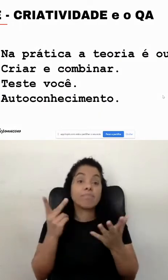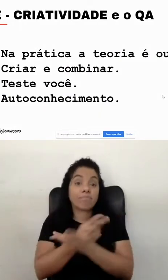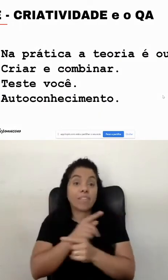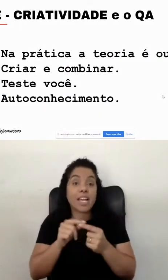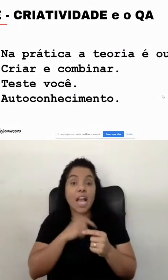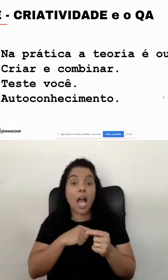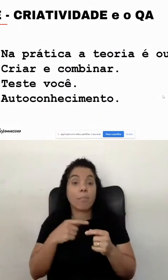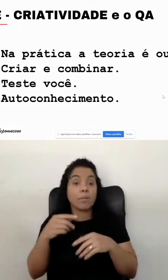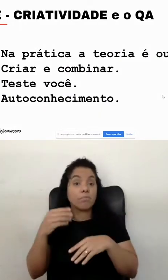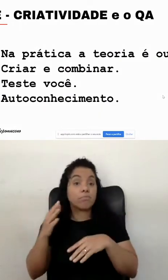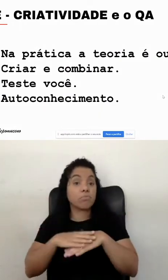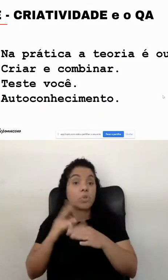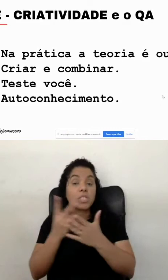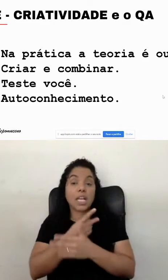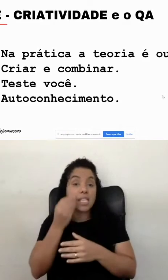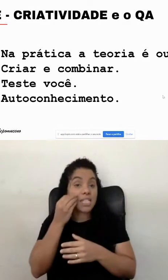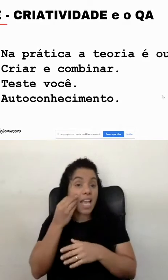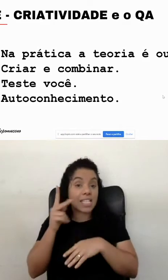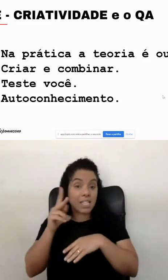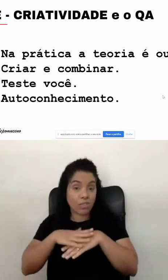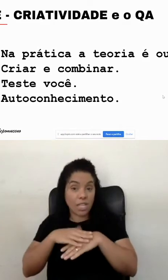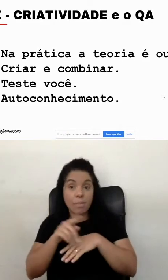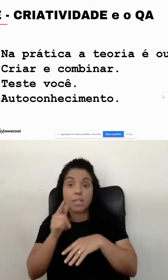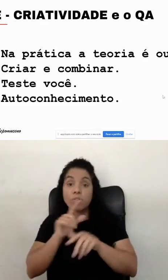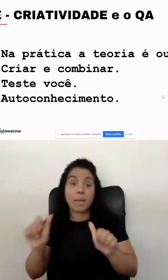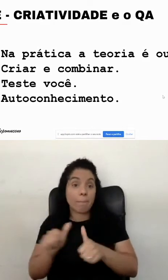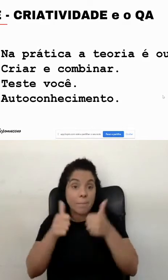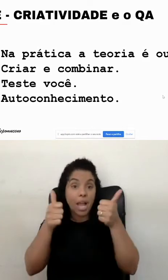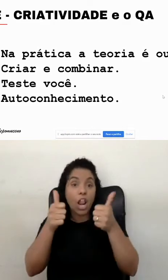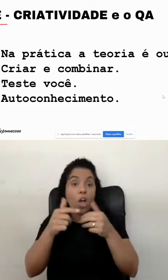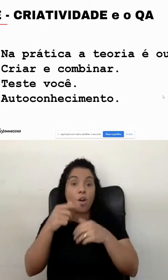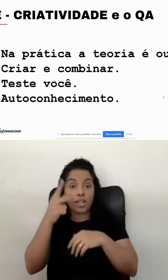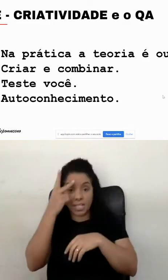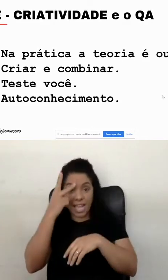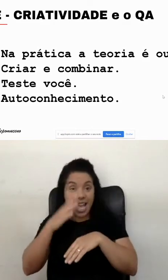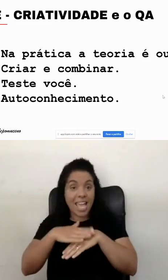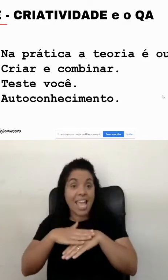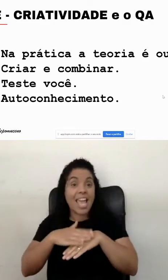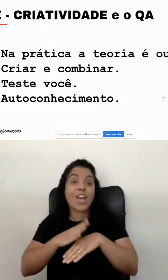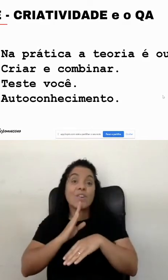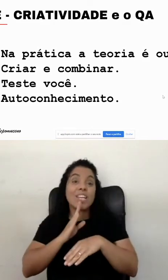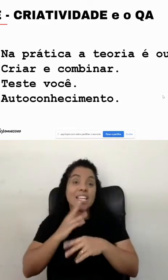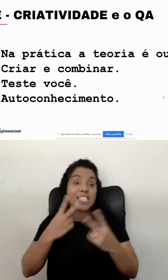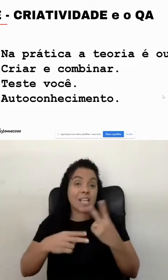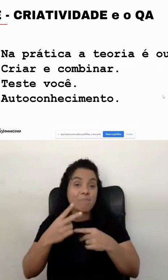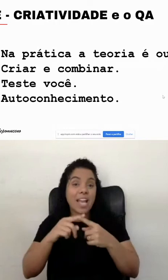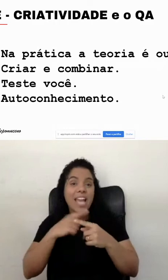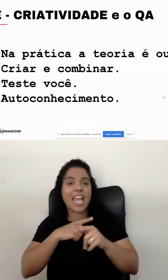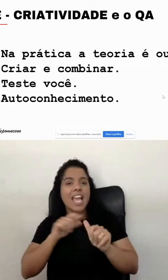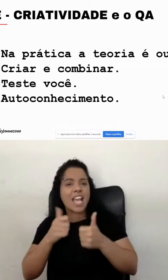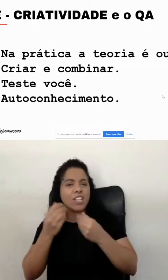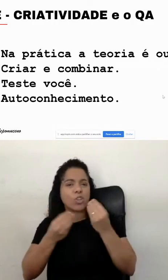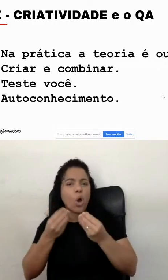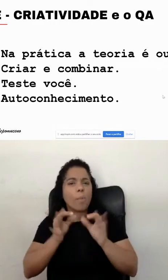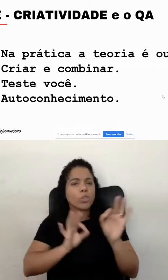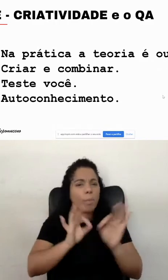se testando, né? Você testa você mesmo, você melhora o seu autoconhecimento, você melhora o conhecimento do outro, do projeto,